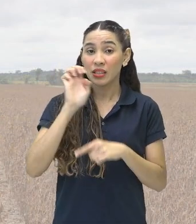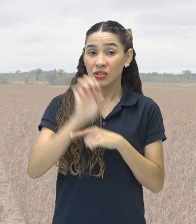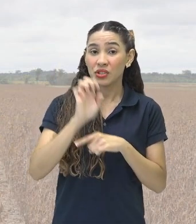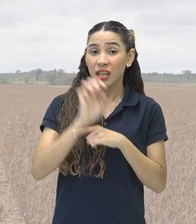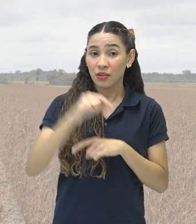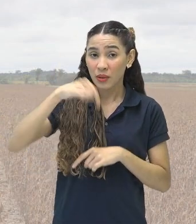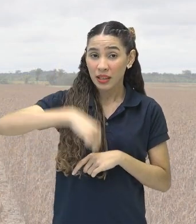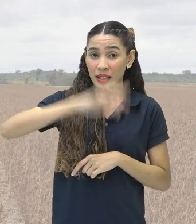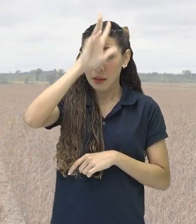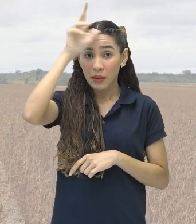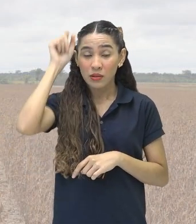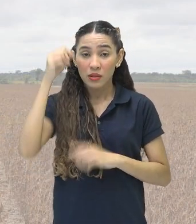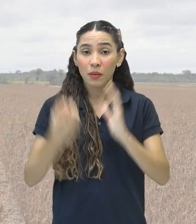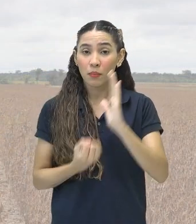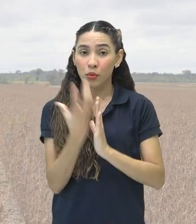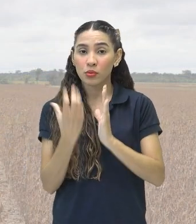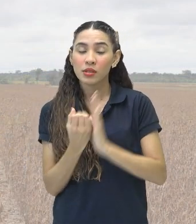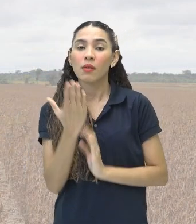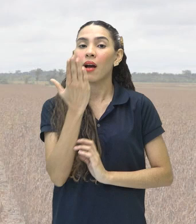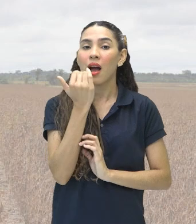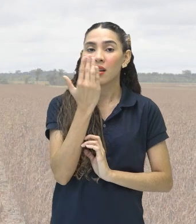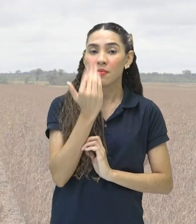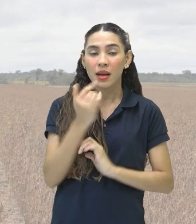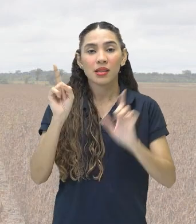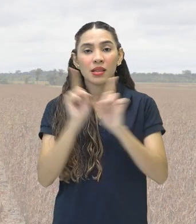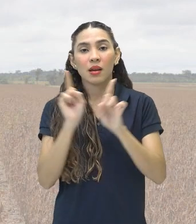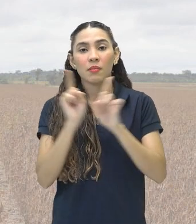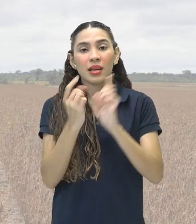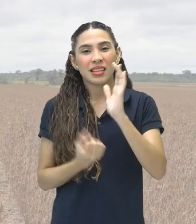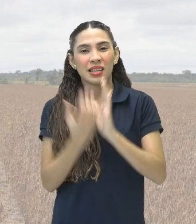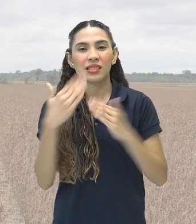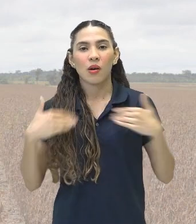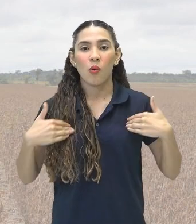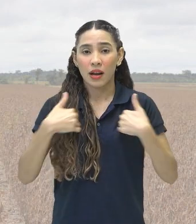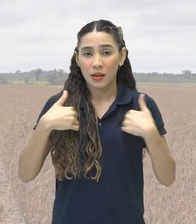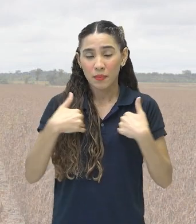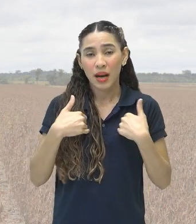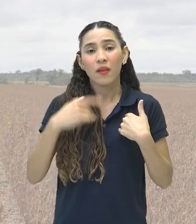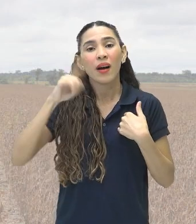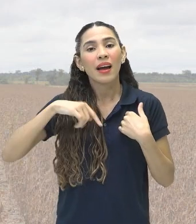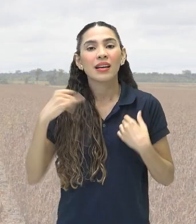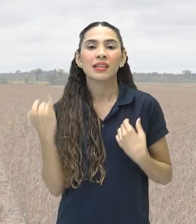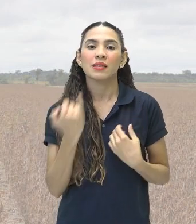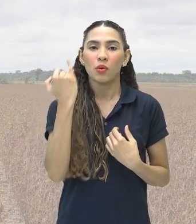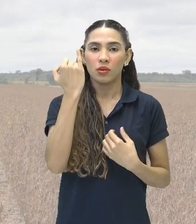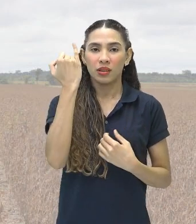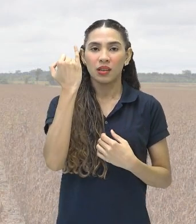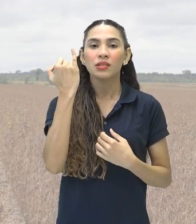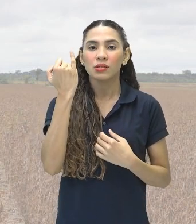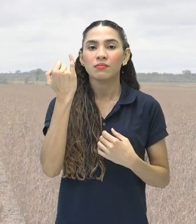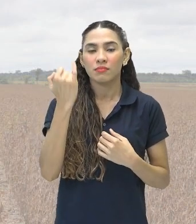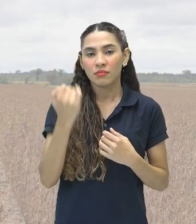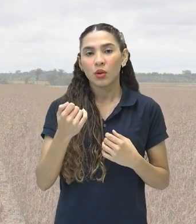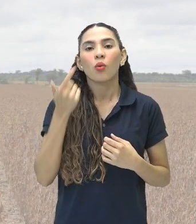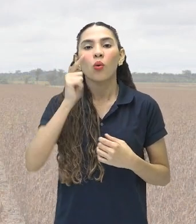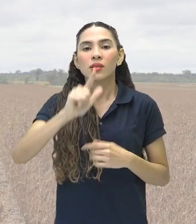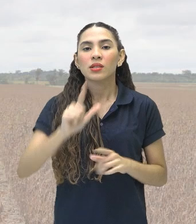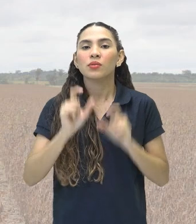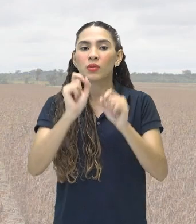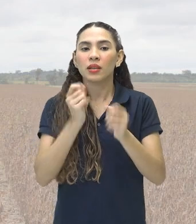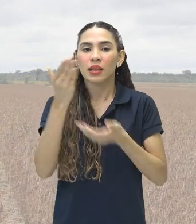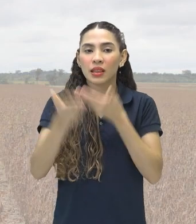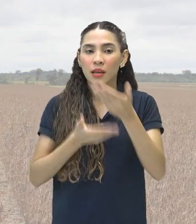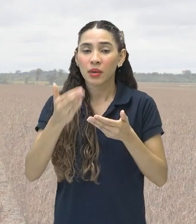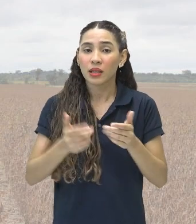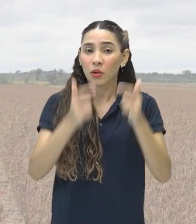do Amazonas, a produção de alimentos e a criação de animais, elas são essenciais para atender a